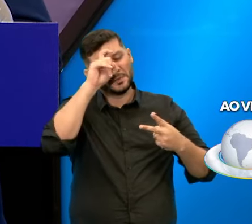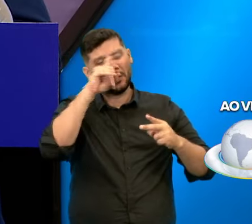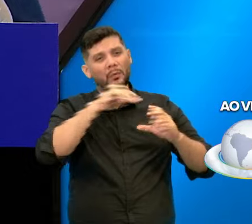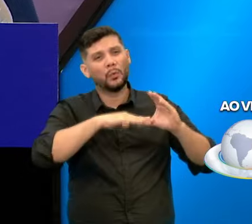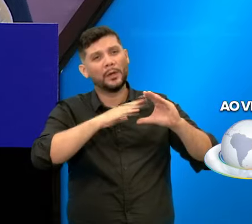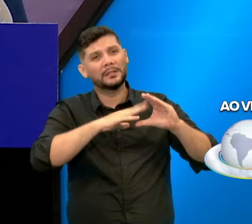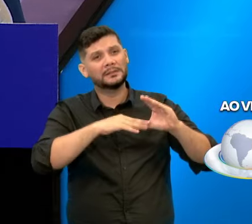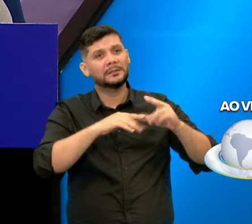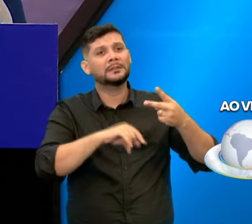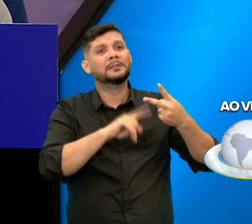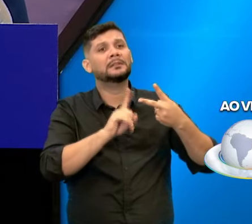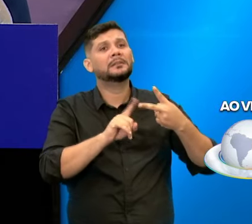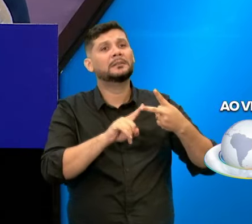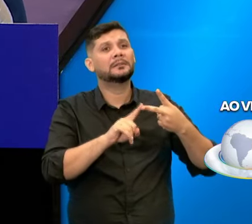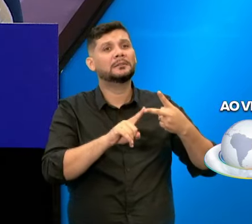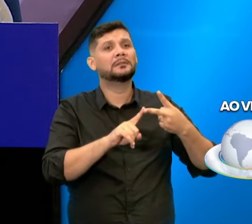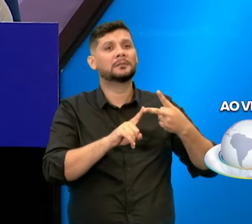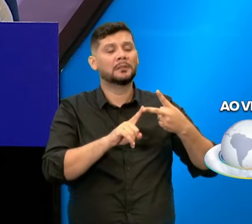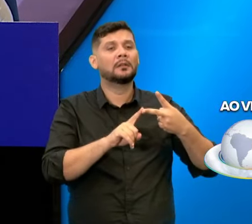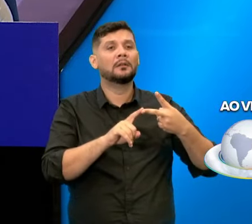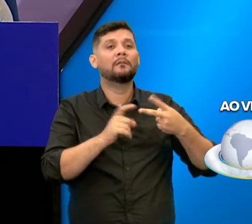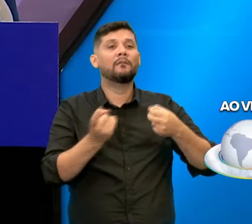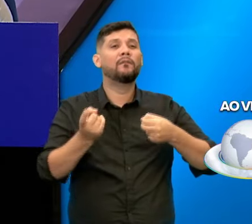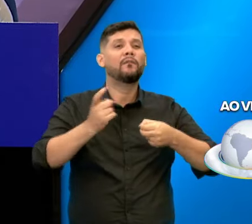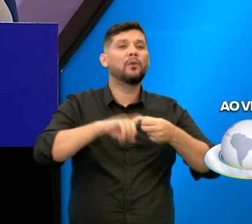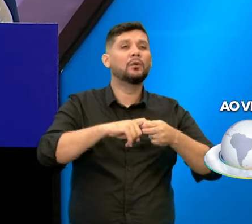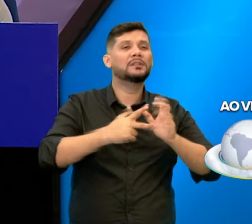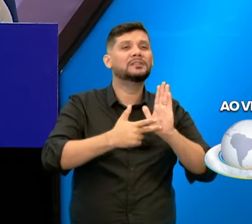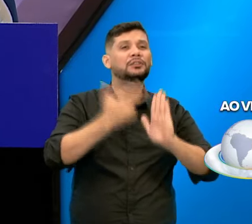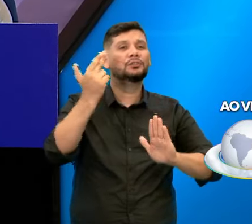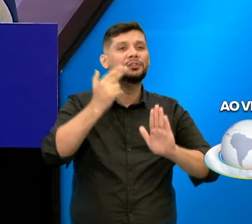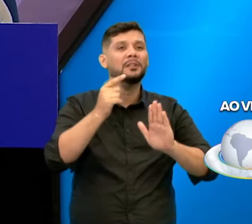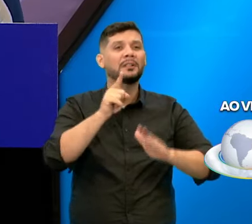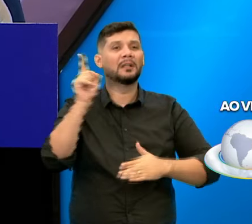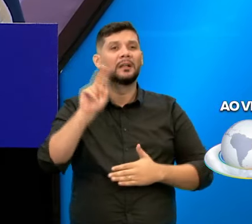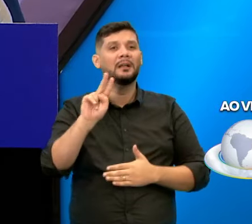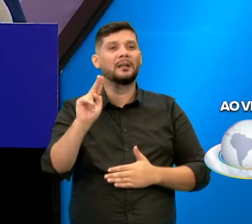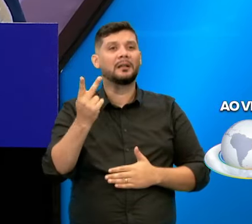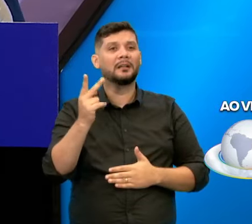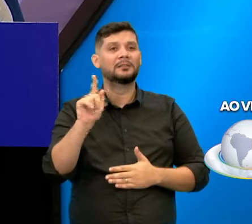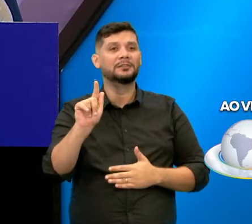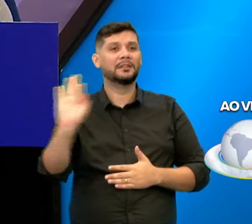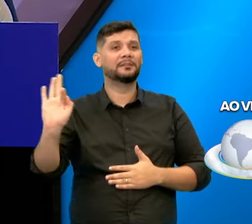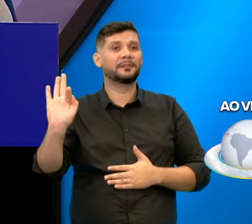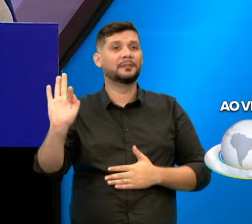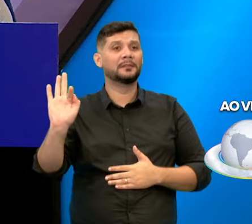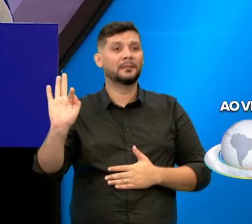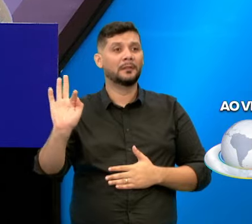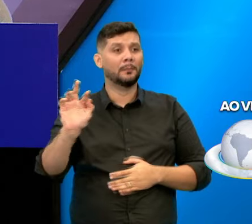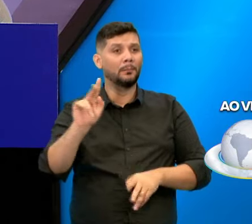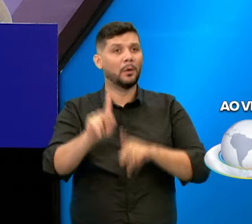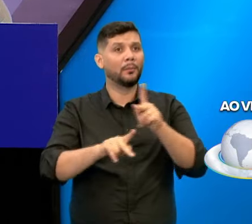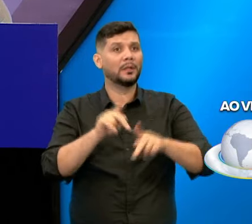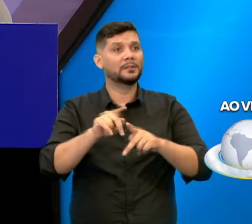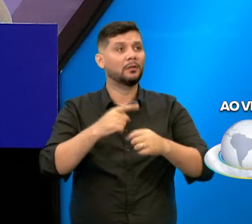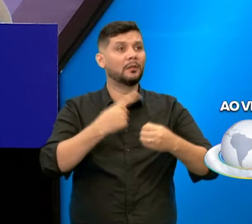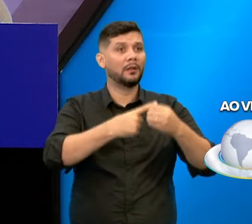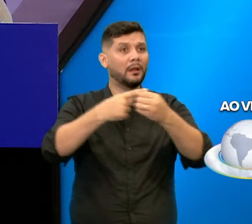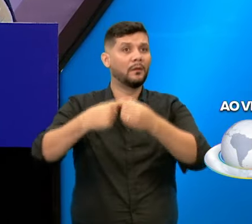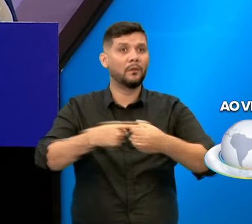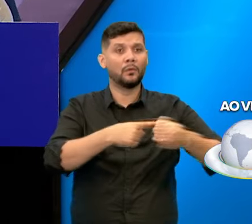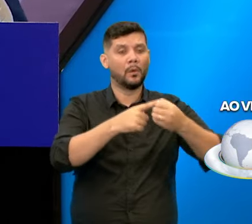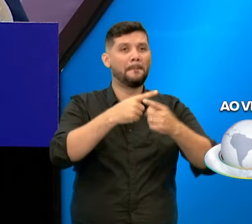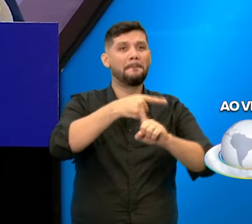funcionando? E quando é que vocês vão voltar para funcionar cirurgias do HGF? Haja vista que a população do interior do estado